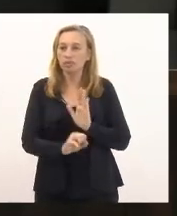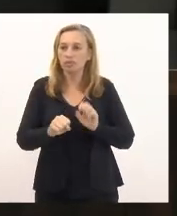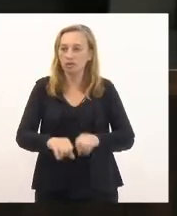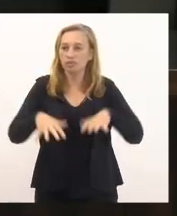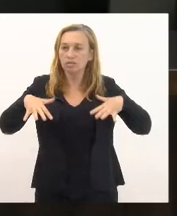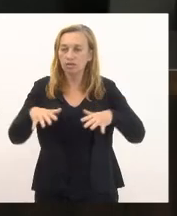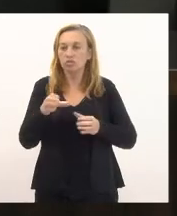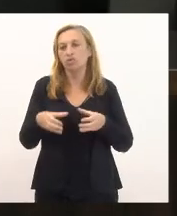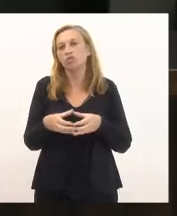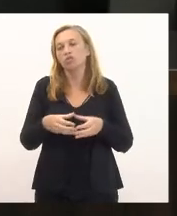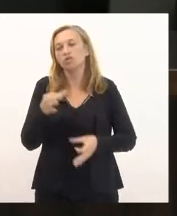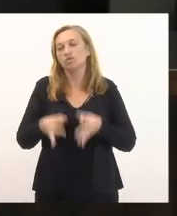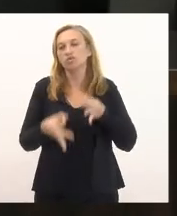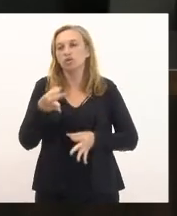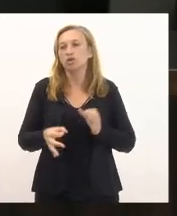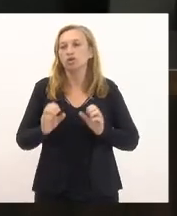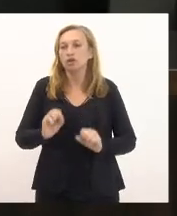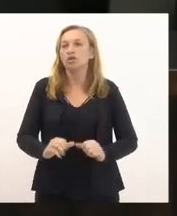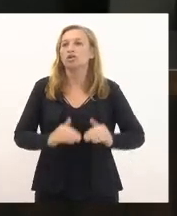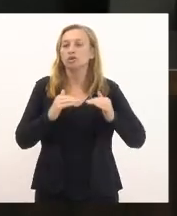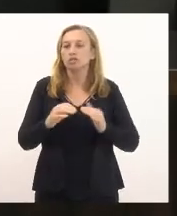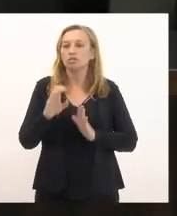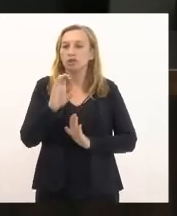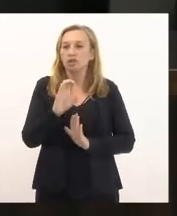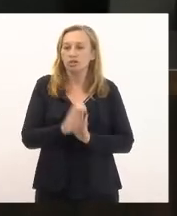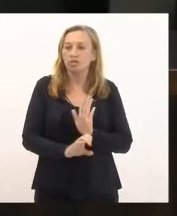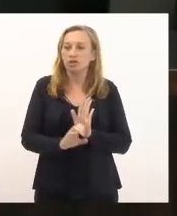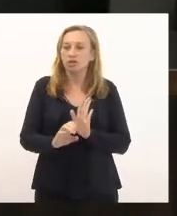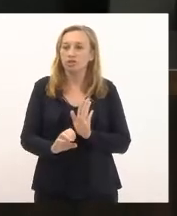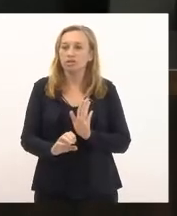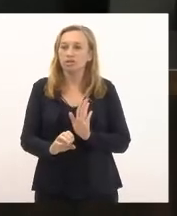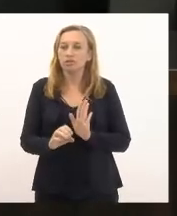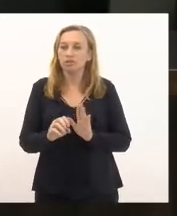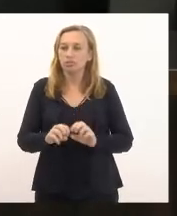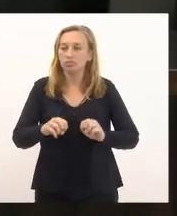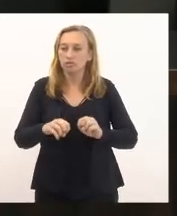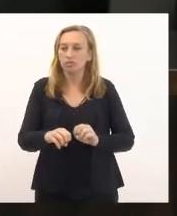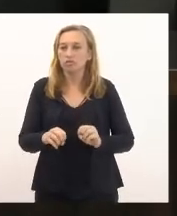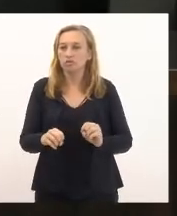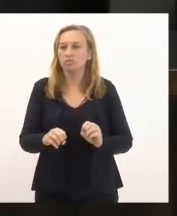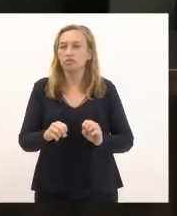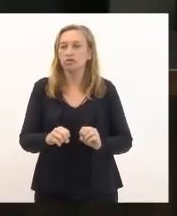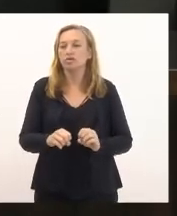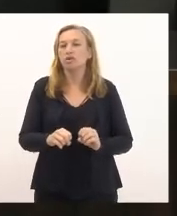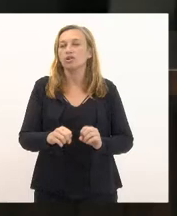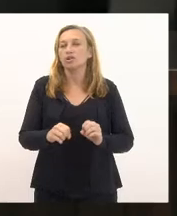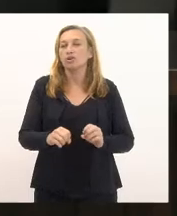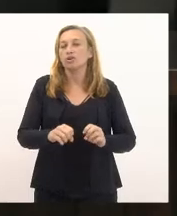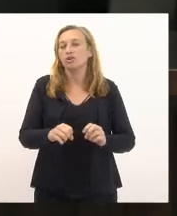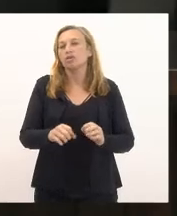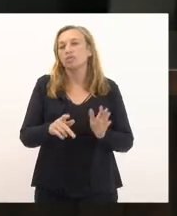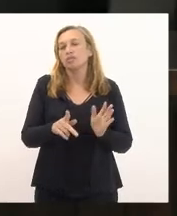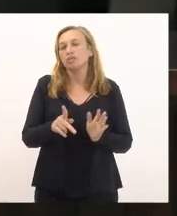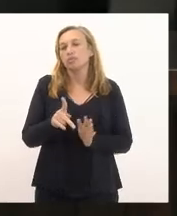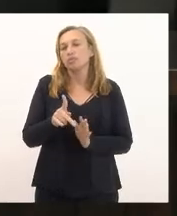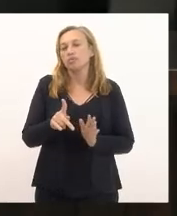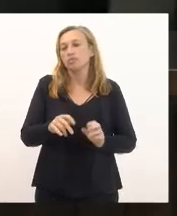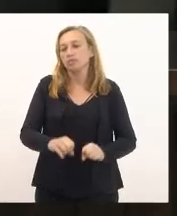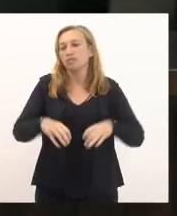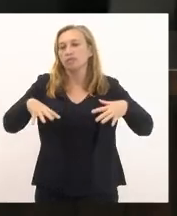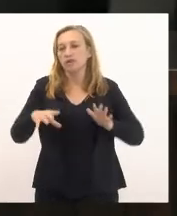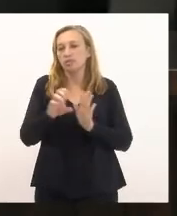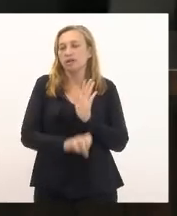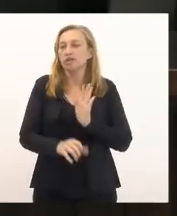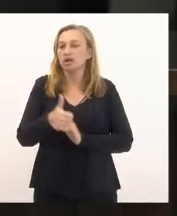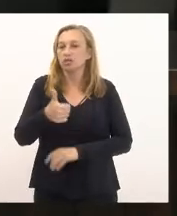e Justiça favorável com submenda à emenda da Comissão de Constituição e Justiça. Plenário 2, de contrário à emenda de plenário 1. Defesa